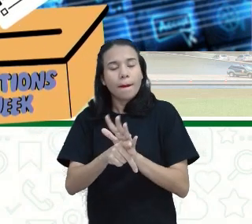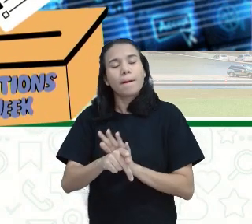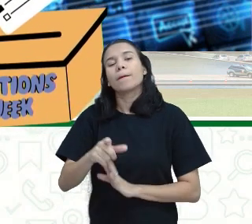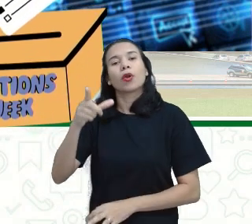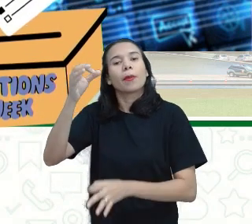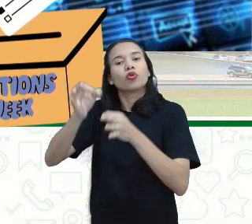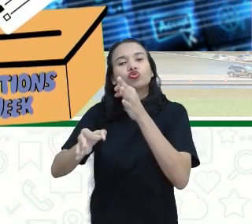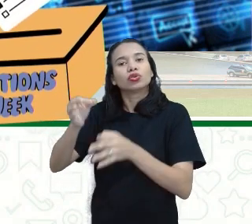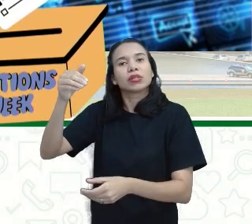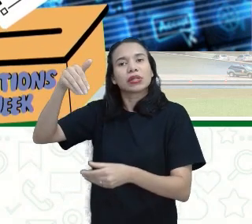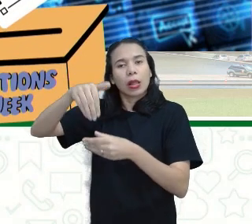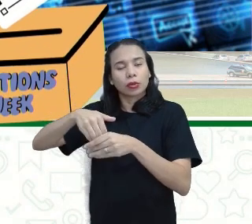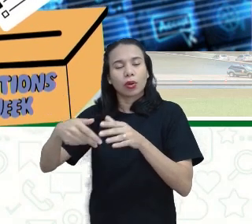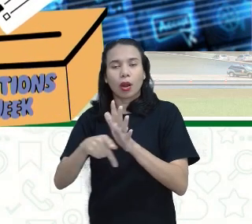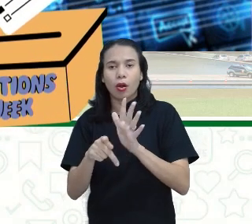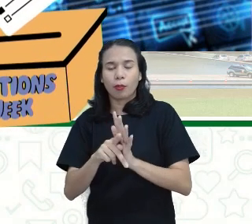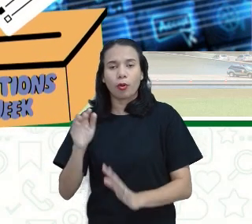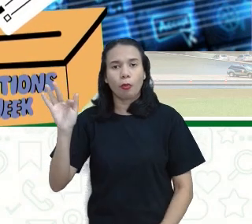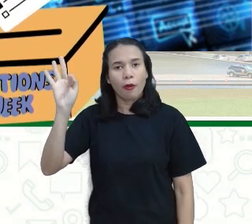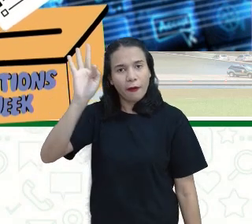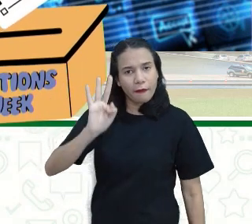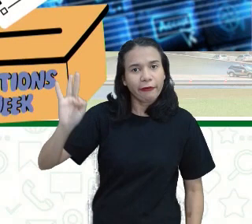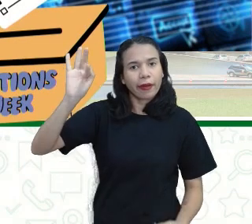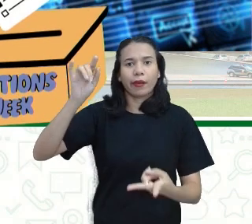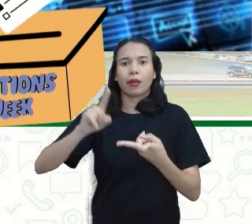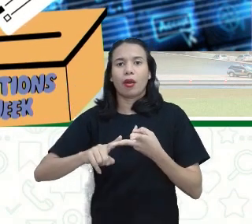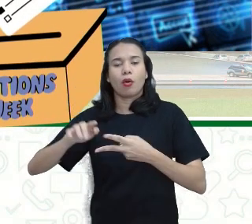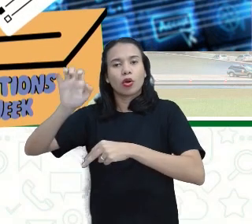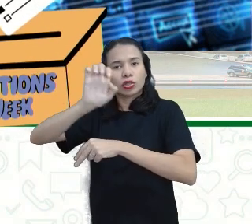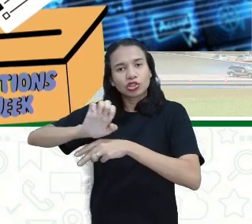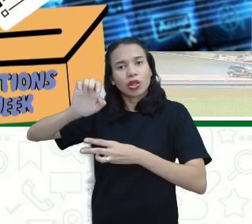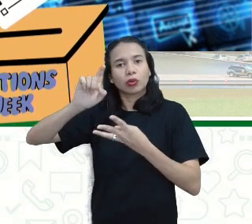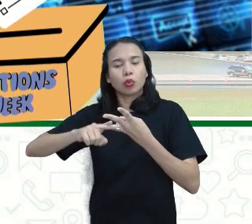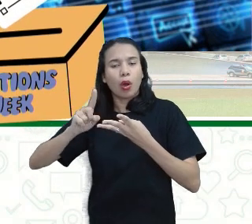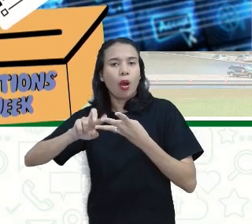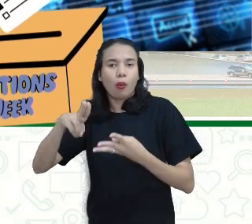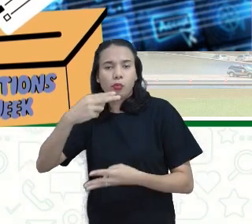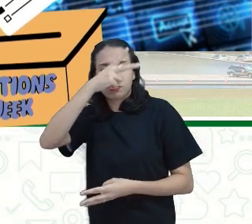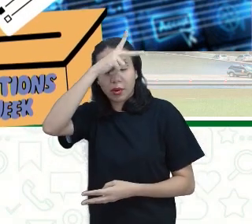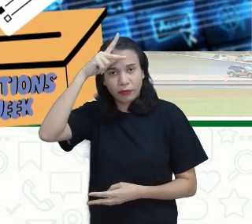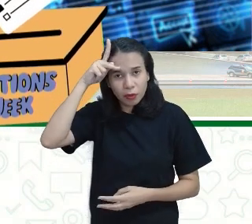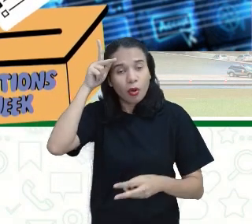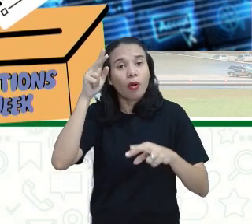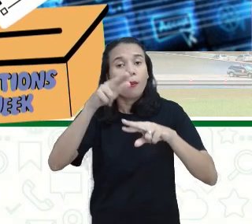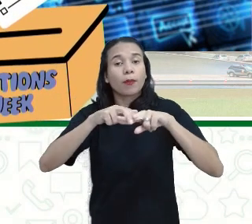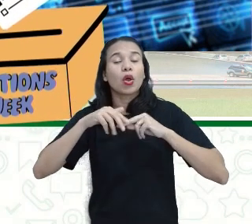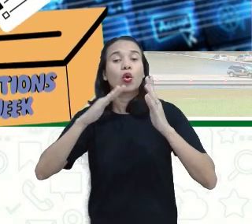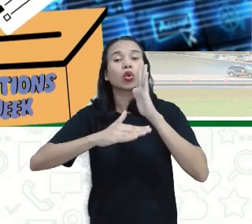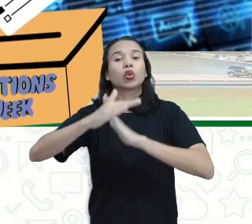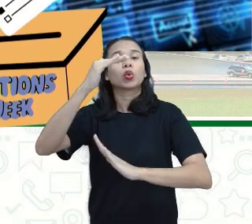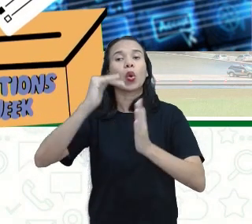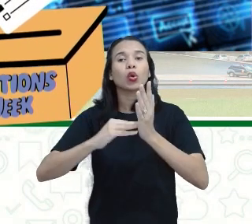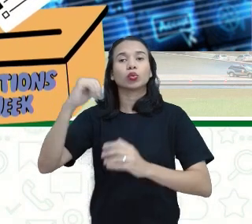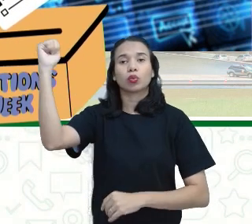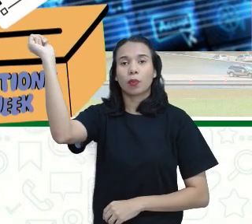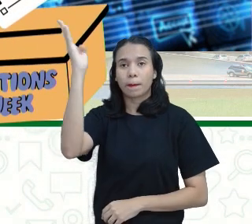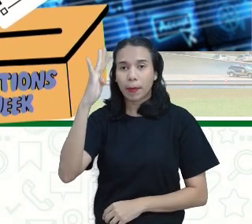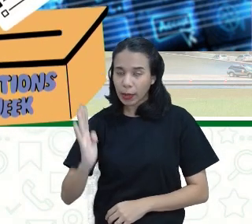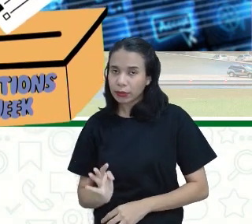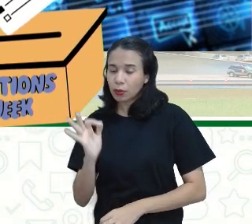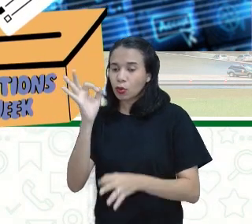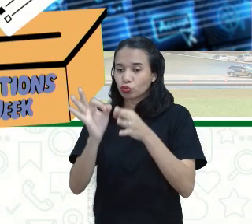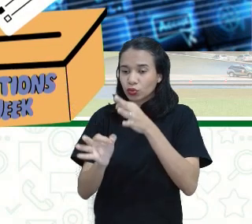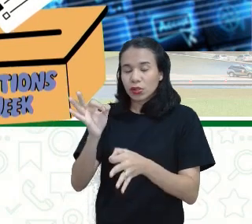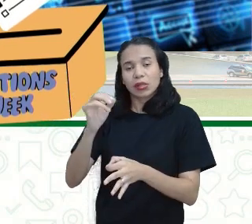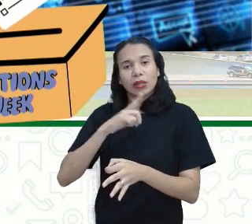municipal, estadual e federal. E na esfera federal, ou seja, para todo o Brasil, a justiça eleitoral